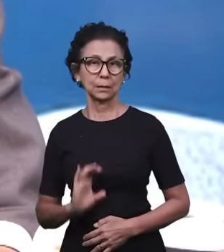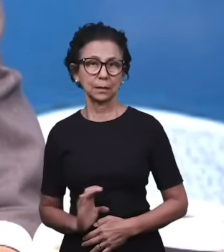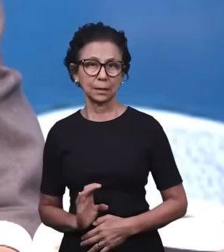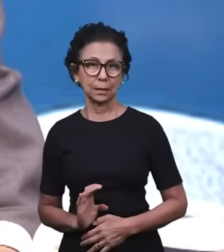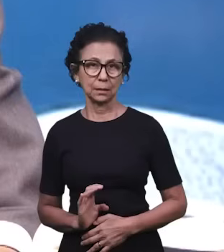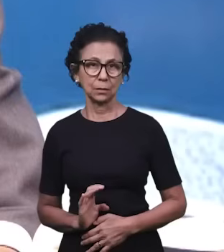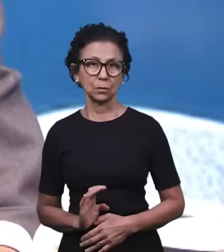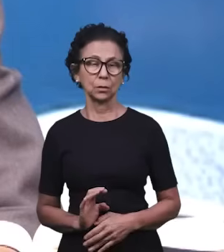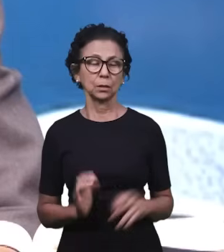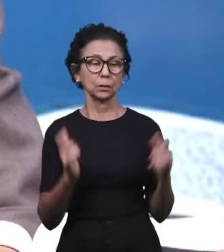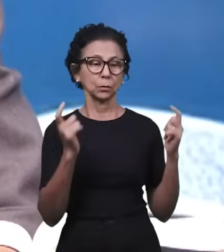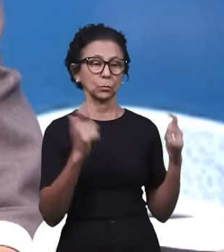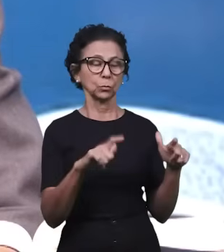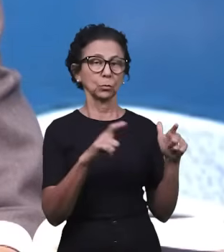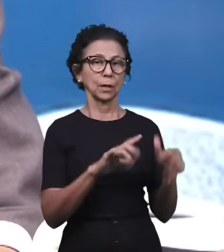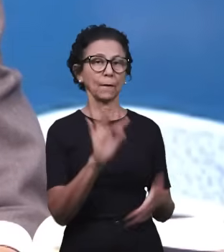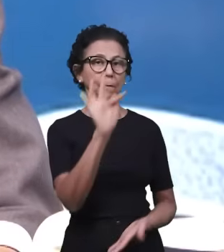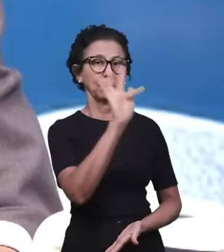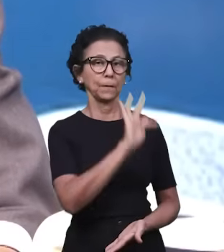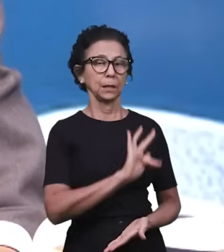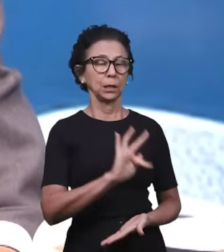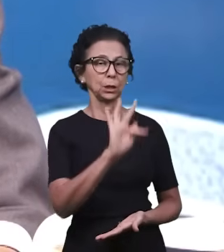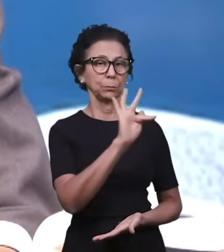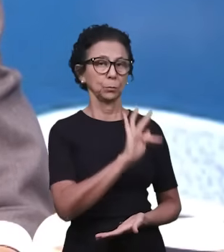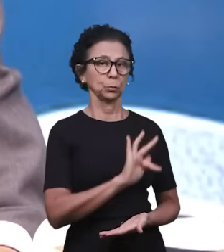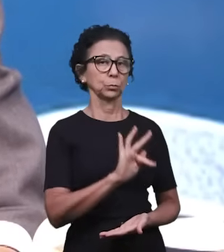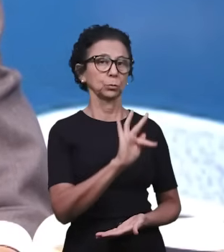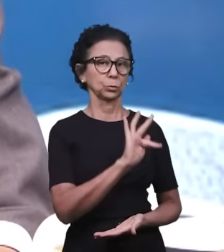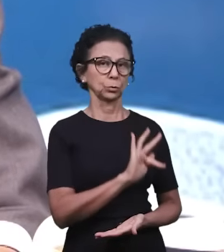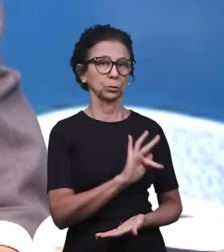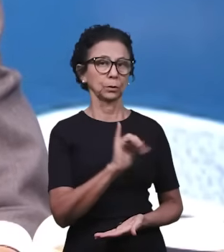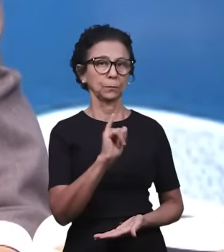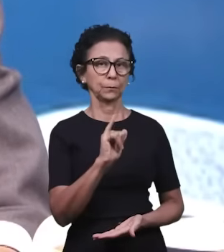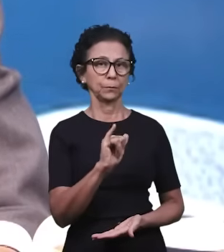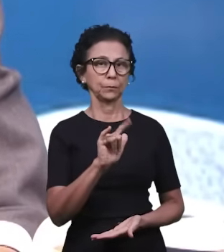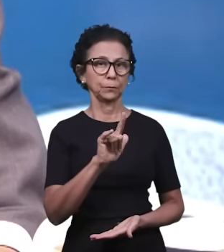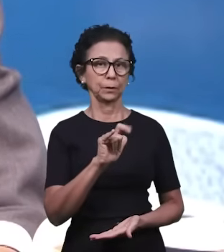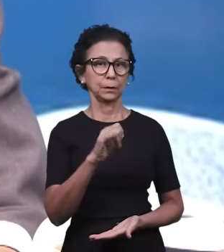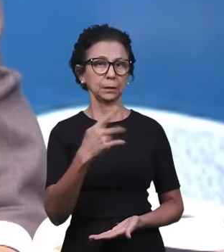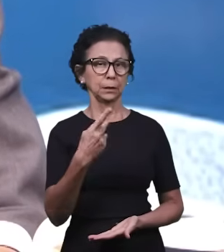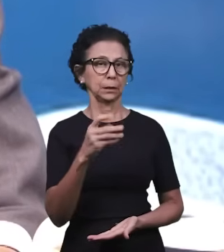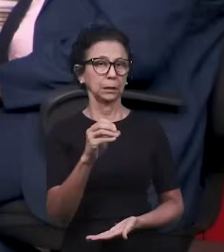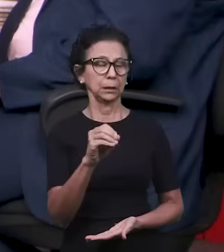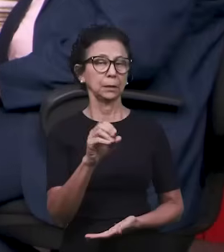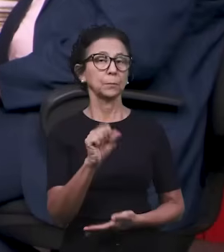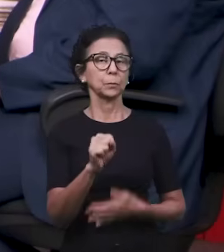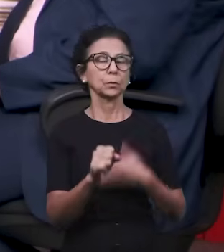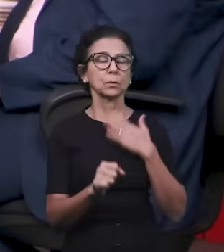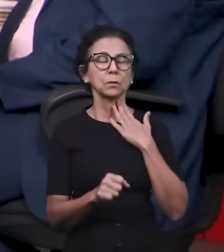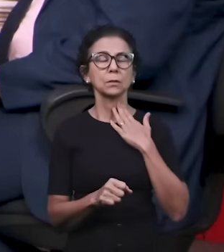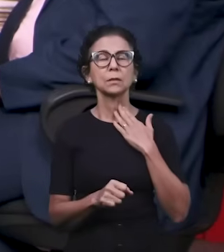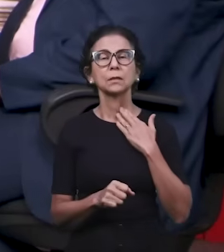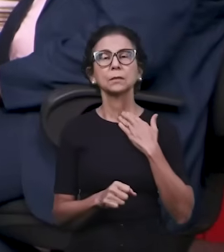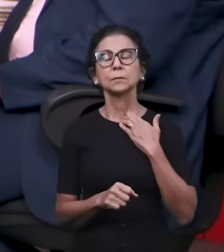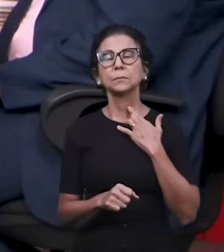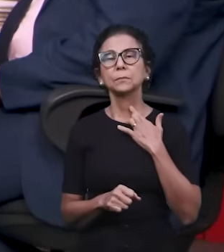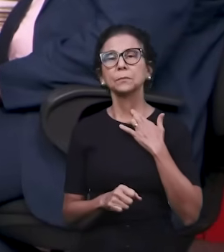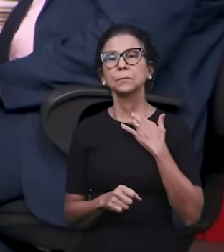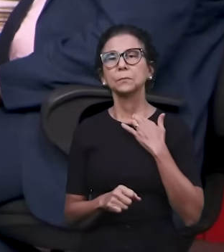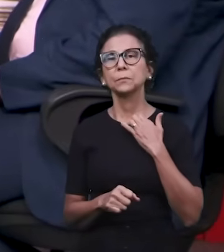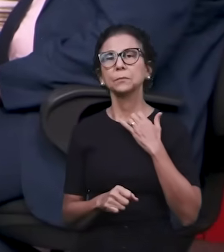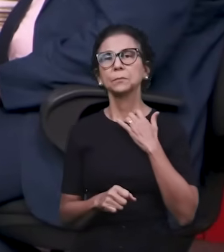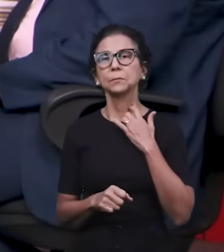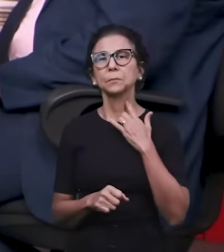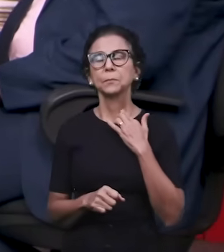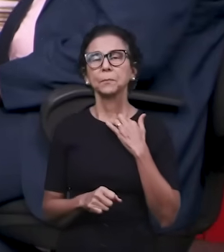Jerusalém. Distante agora já é de Jerusalém, distante, língua diferente. Quando fala bispo, não é mais ancião, é bispo. E agora, ali, como se